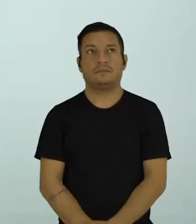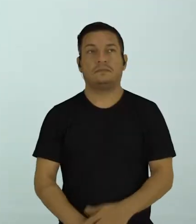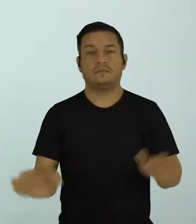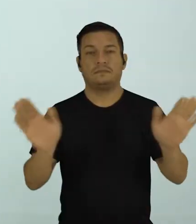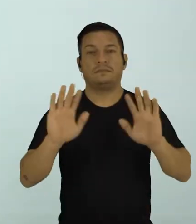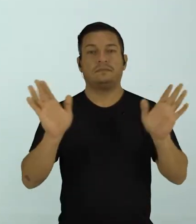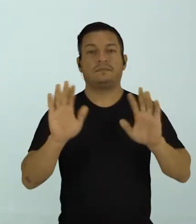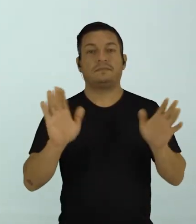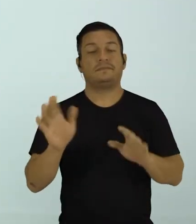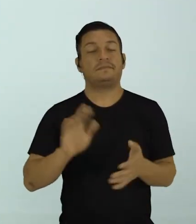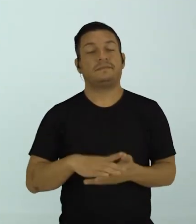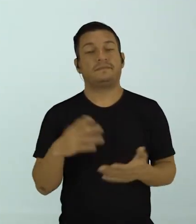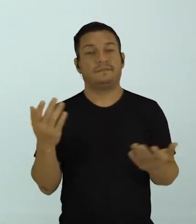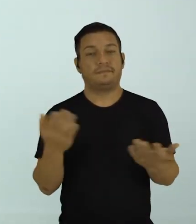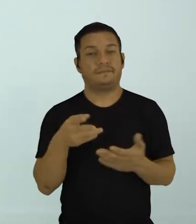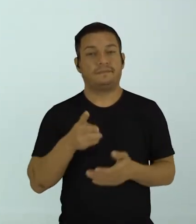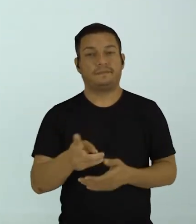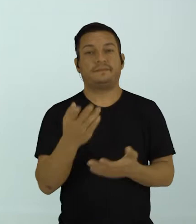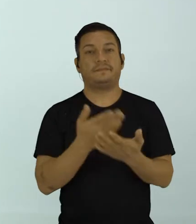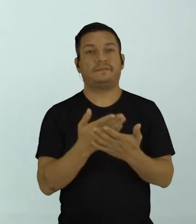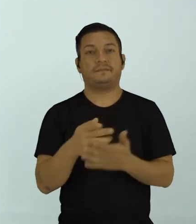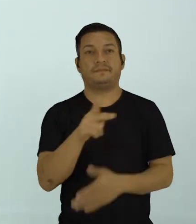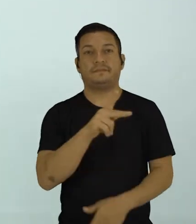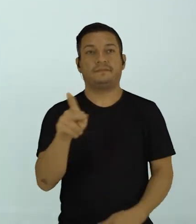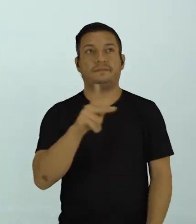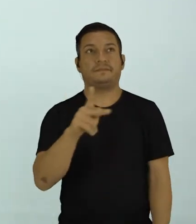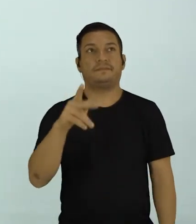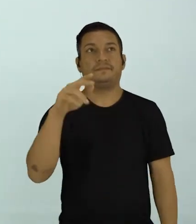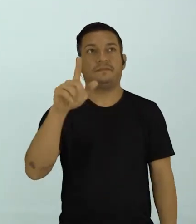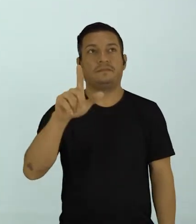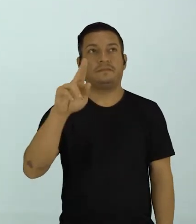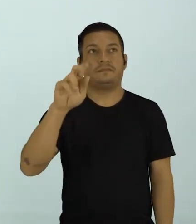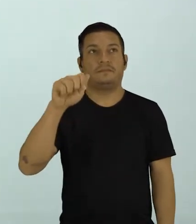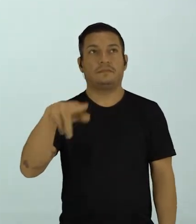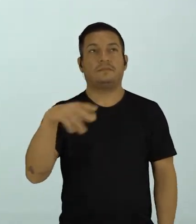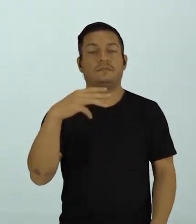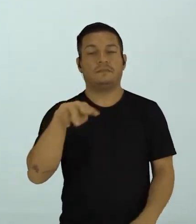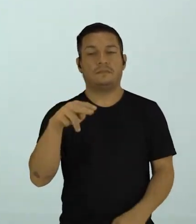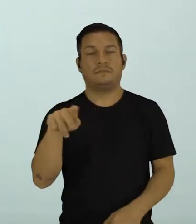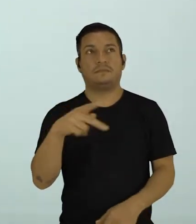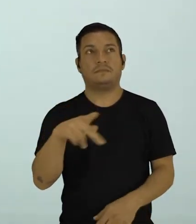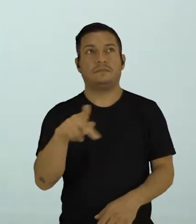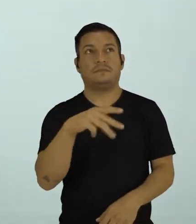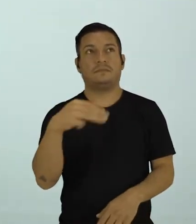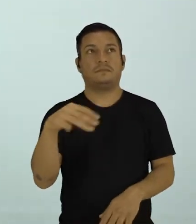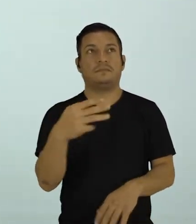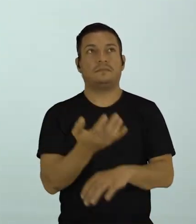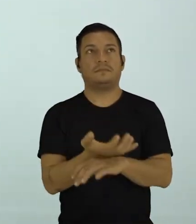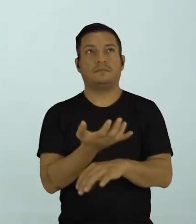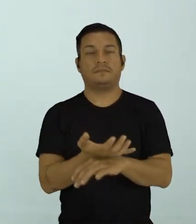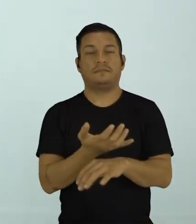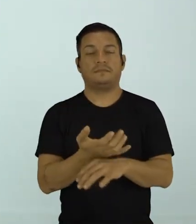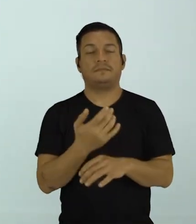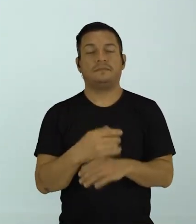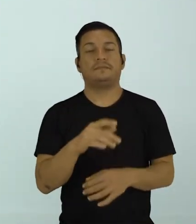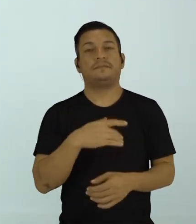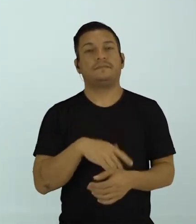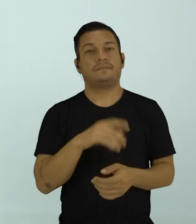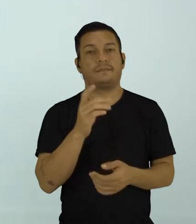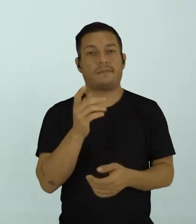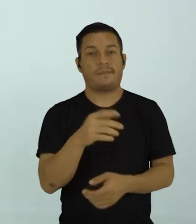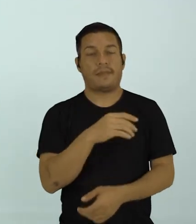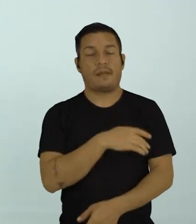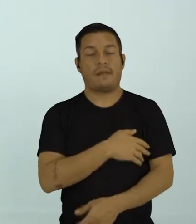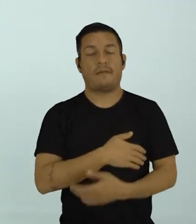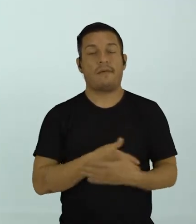Olá, vamos aí para mais uma aula hoje. Meu nome é professor, eu sou o professor Luan, sou professor de matemática da rede pública do estado do Acre e hoje nós vamos ter uma